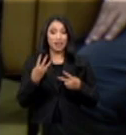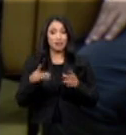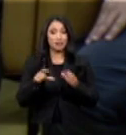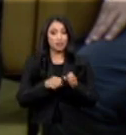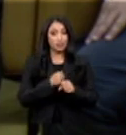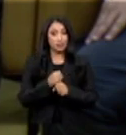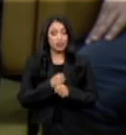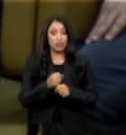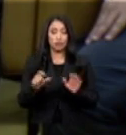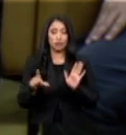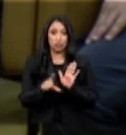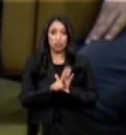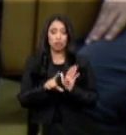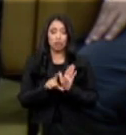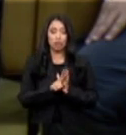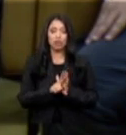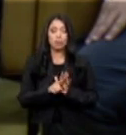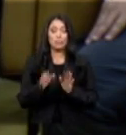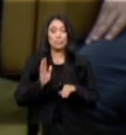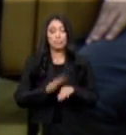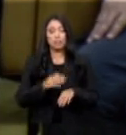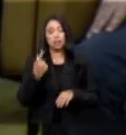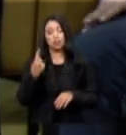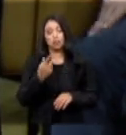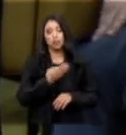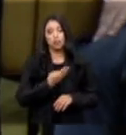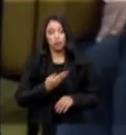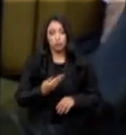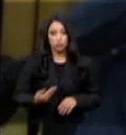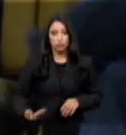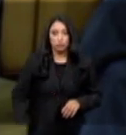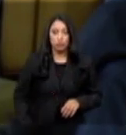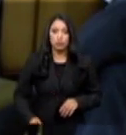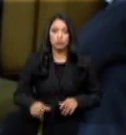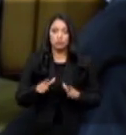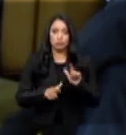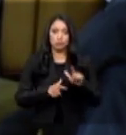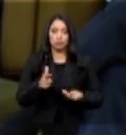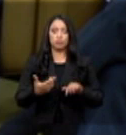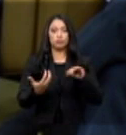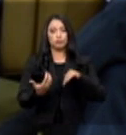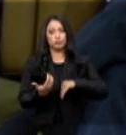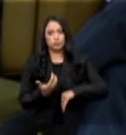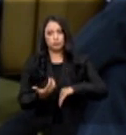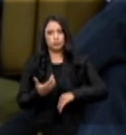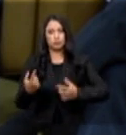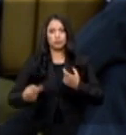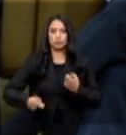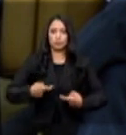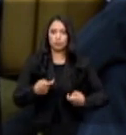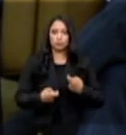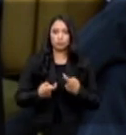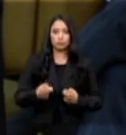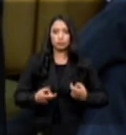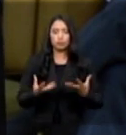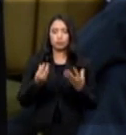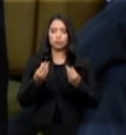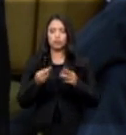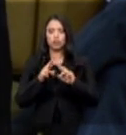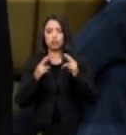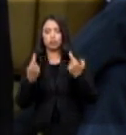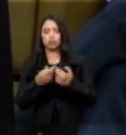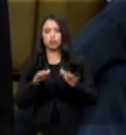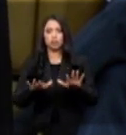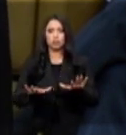de um governo trabalhou na sua formulação e na sua implementação. O Congresso discutiu em diversas audiências públicas